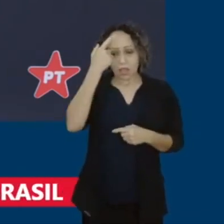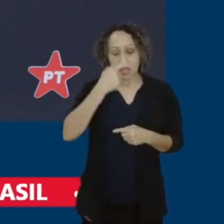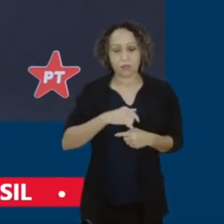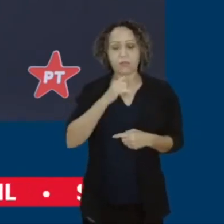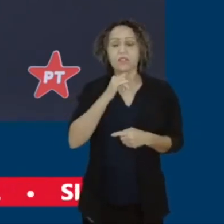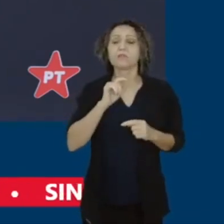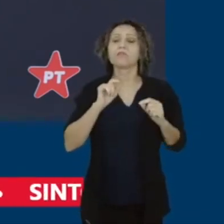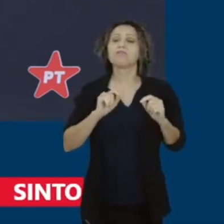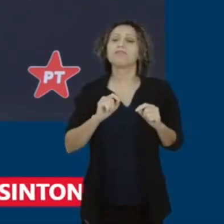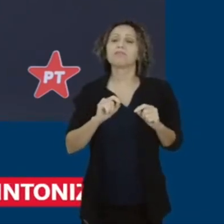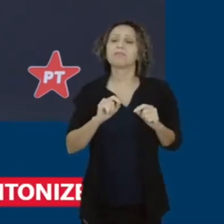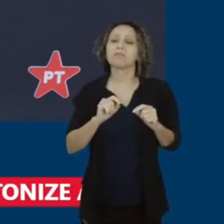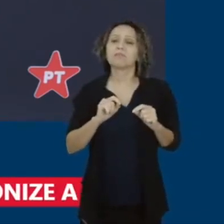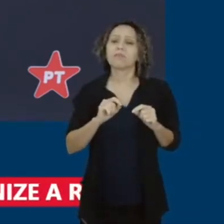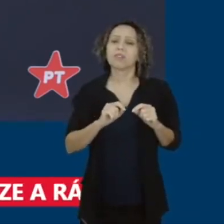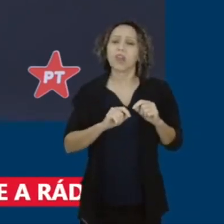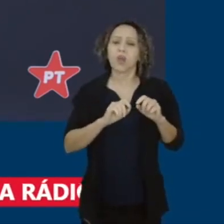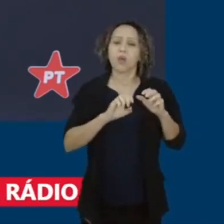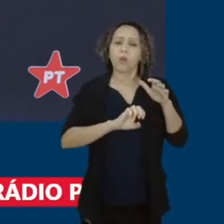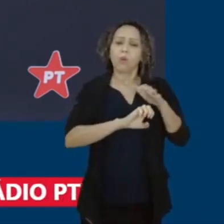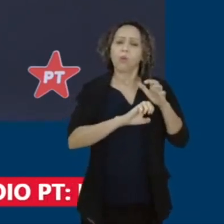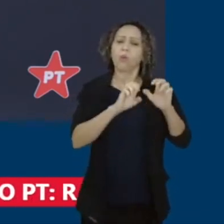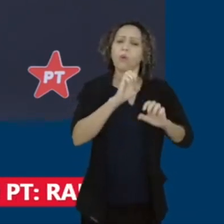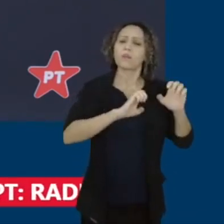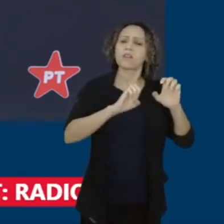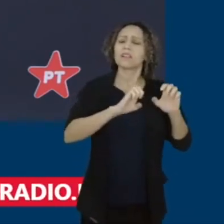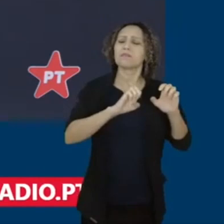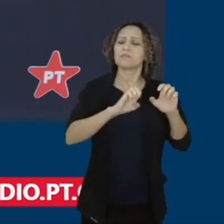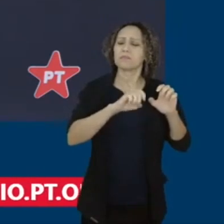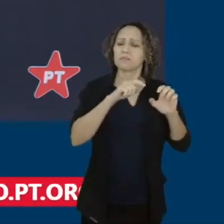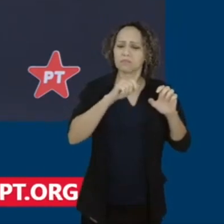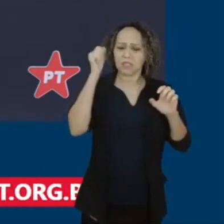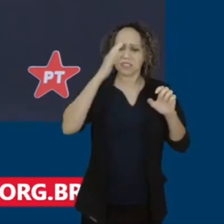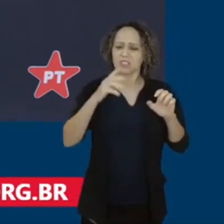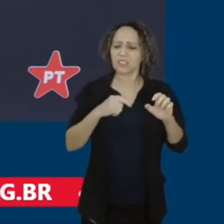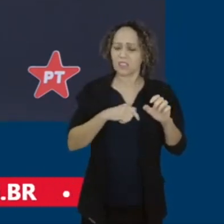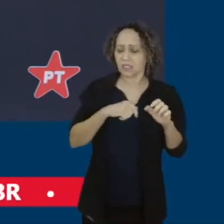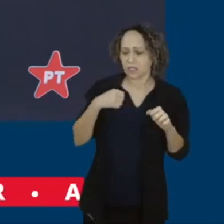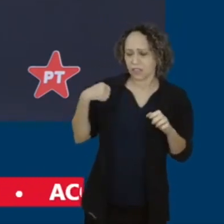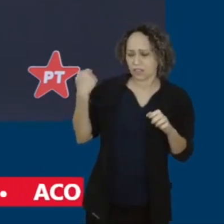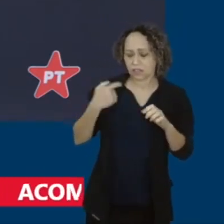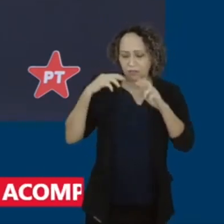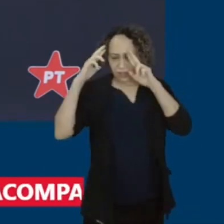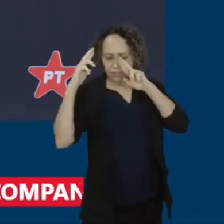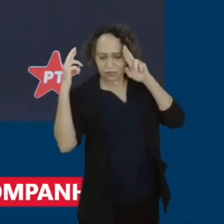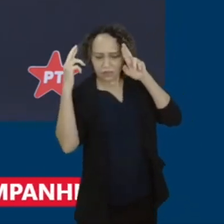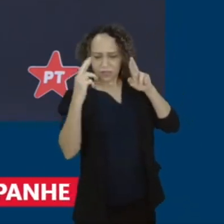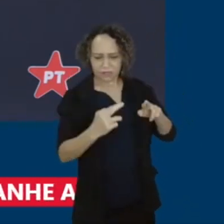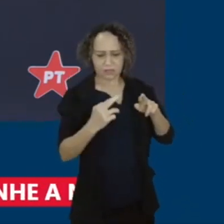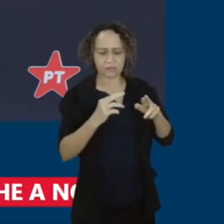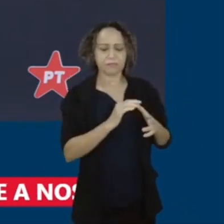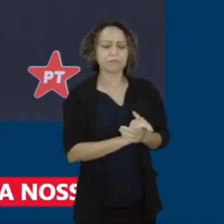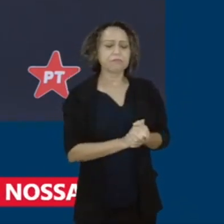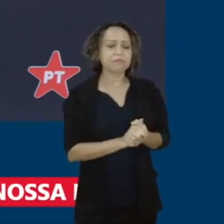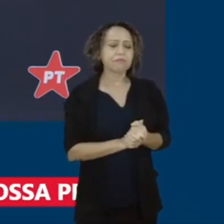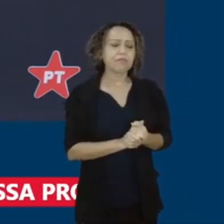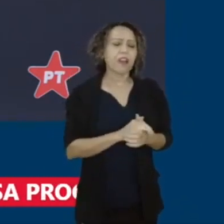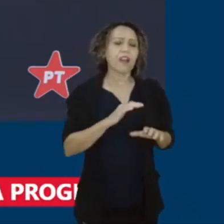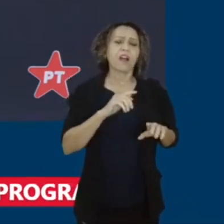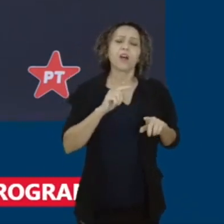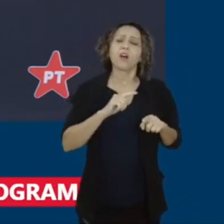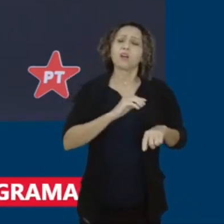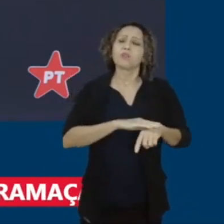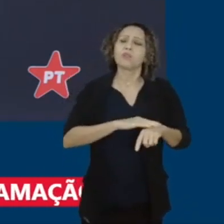que o empresário brasileiro tem que ser respeitado. Eu, quando fui governador, eu reduzi